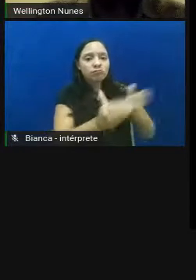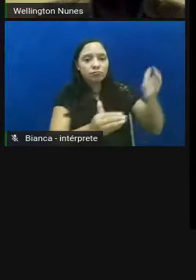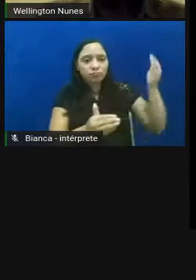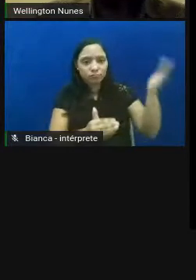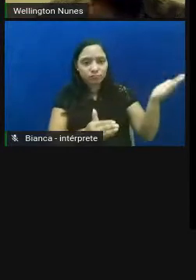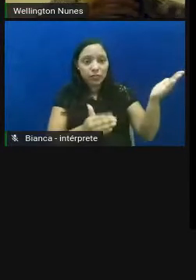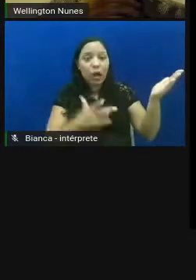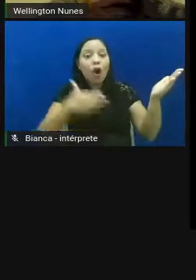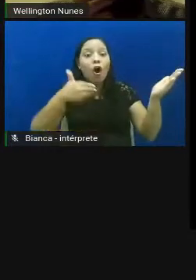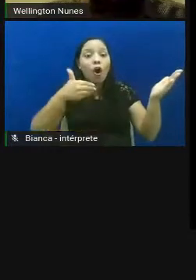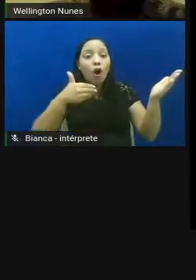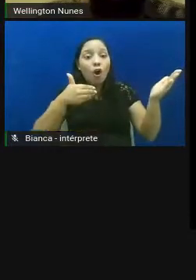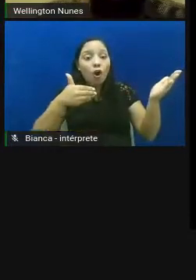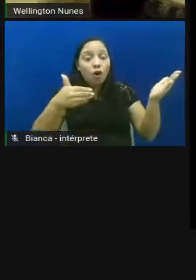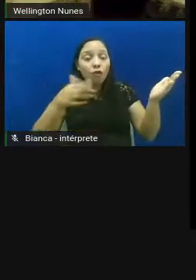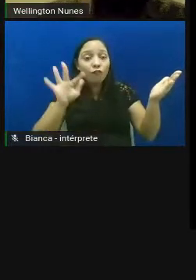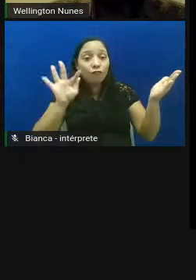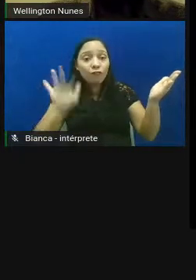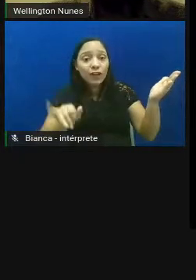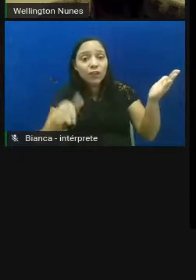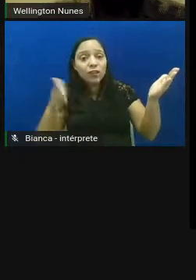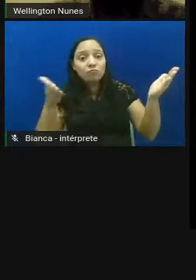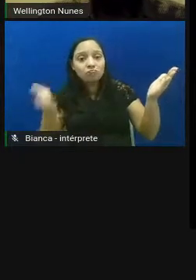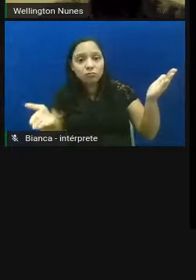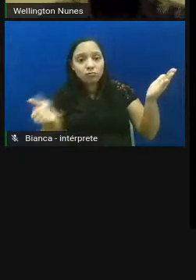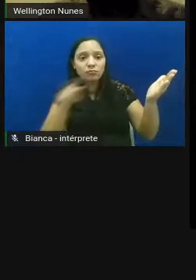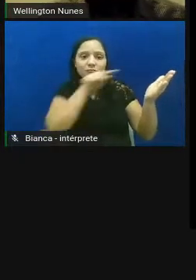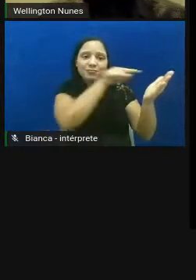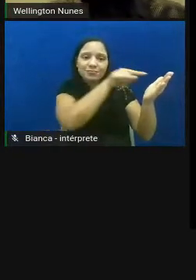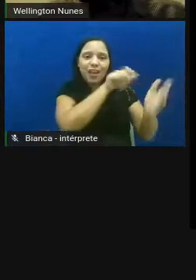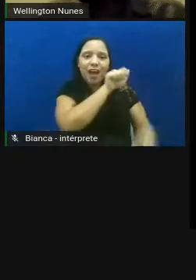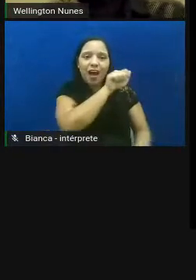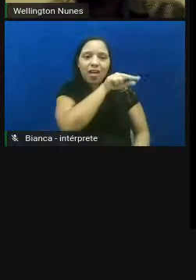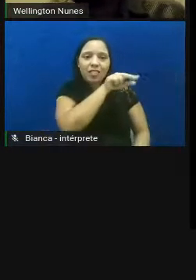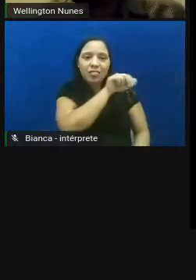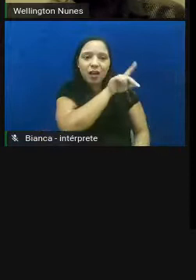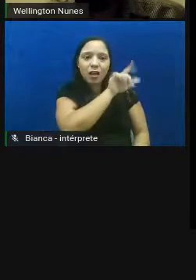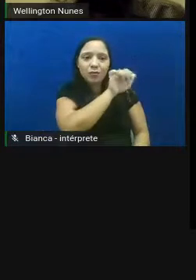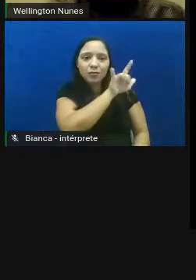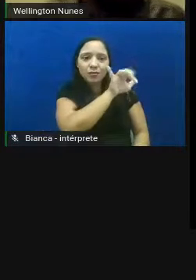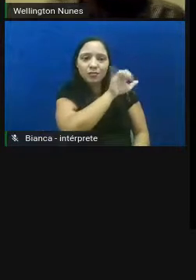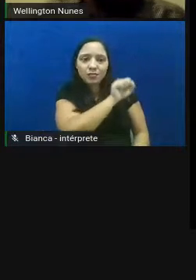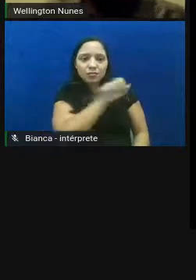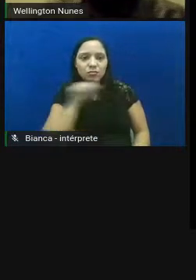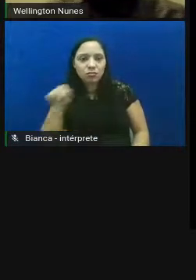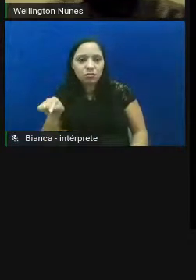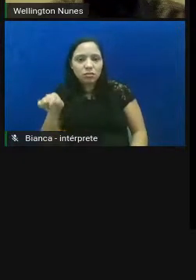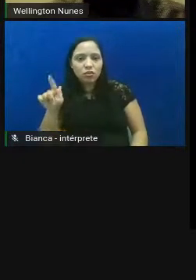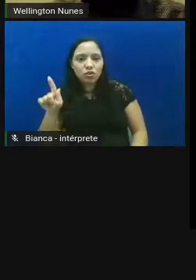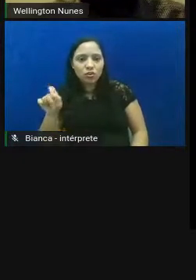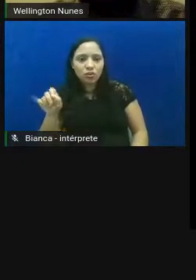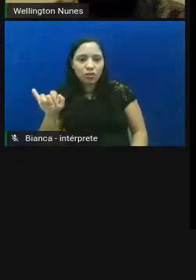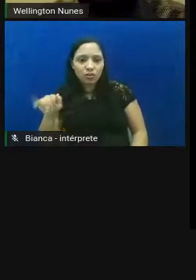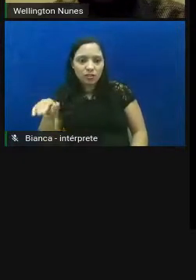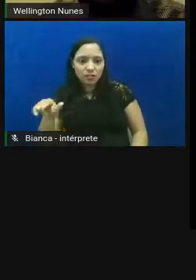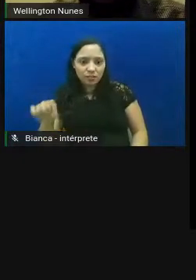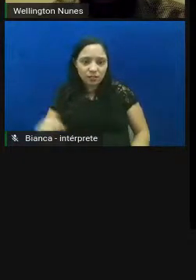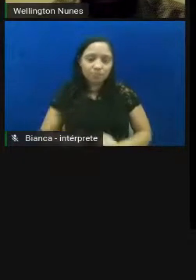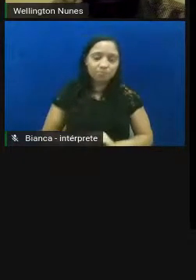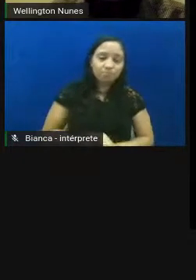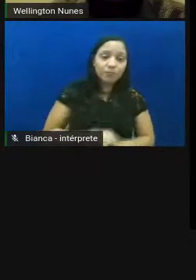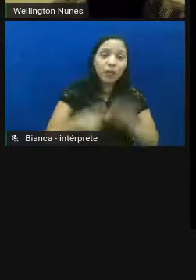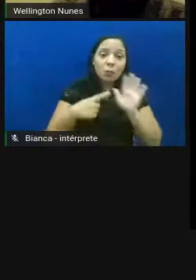nós temos relevo plano até o fortemente ondulado, mostrando também a aptidão agrícola dessa